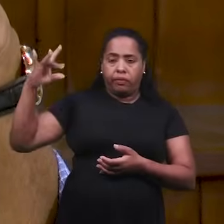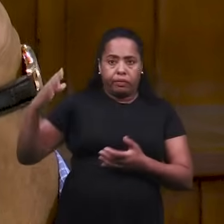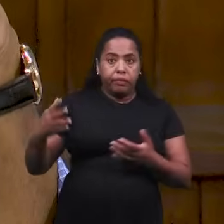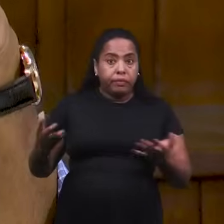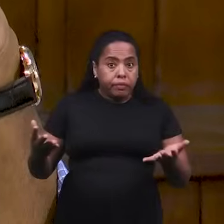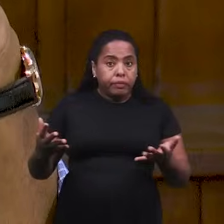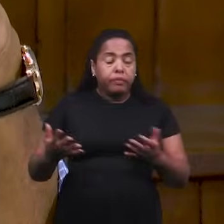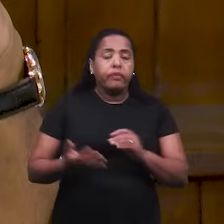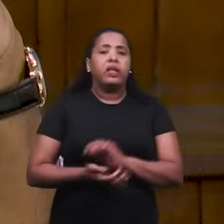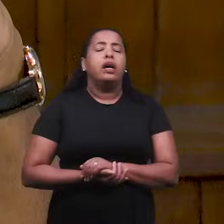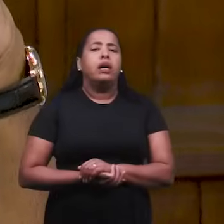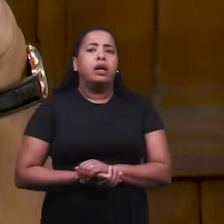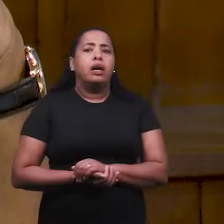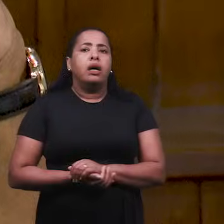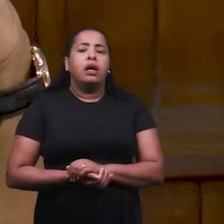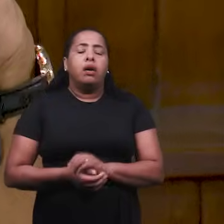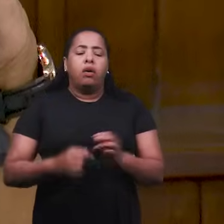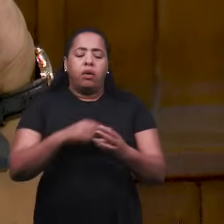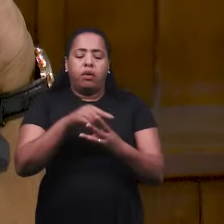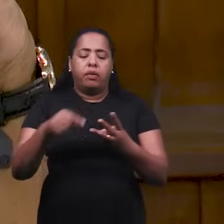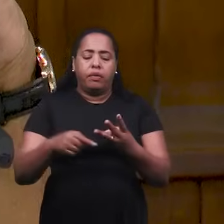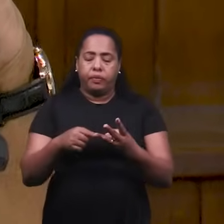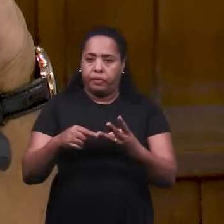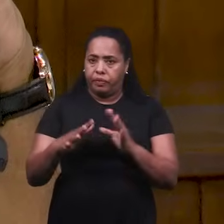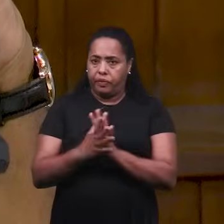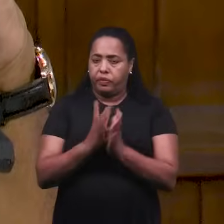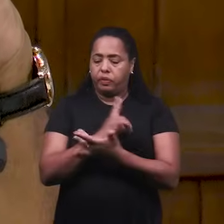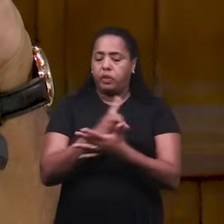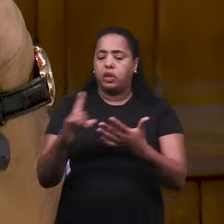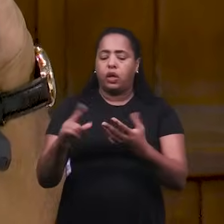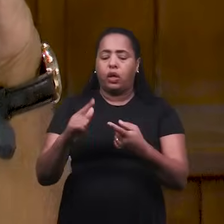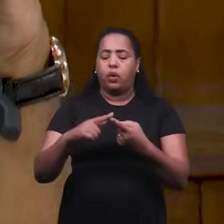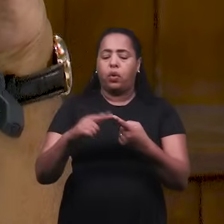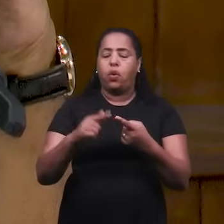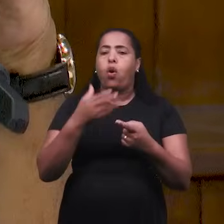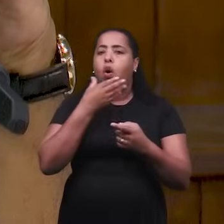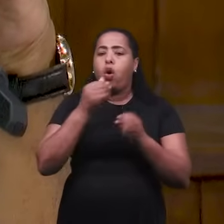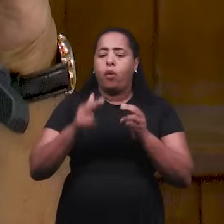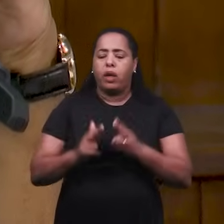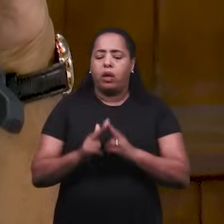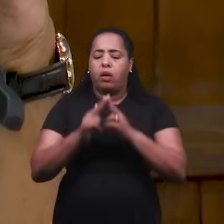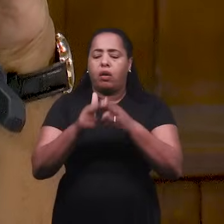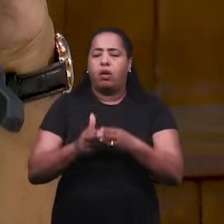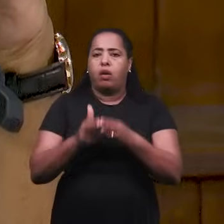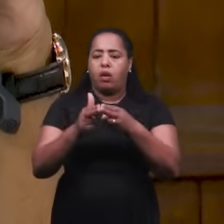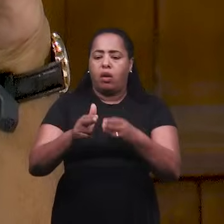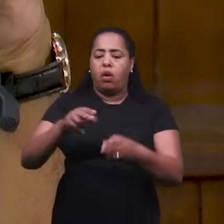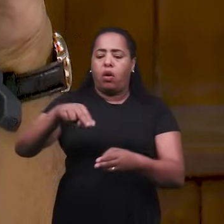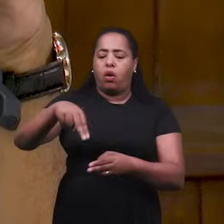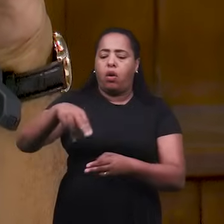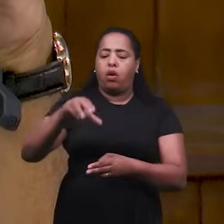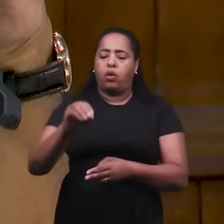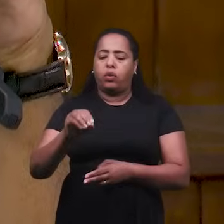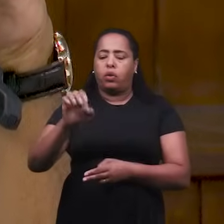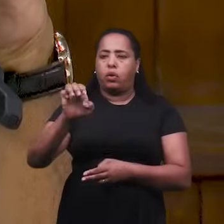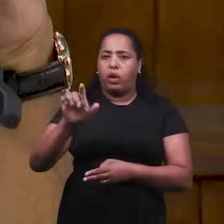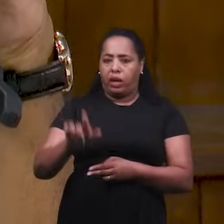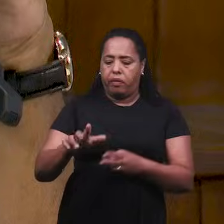bíblicos. Noé, quando ele entrou na arca, o texto bíblico retrata o